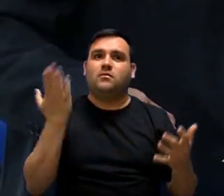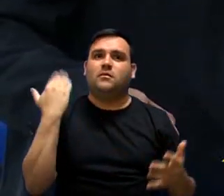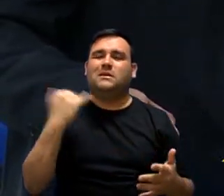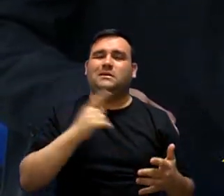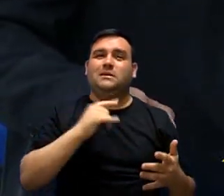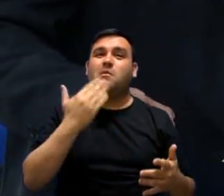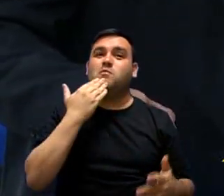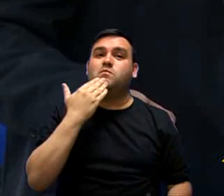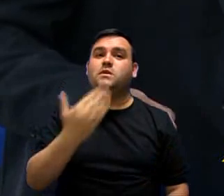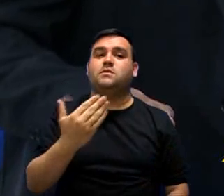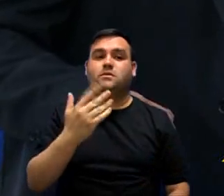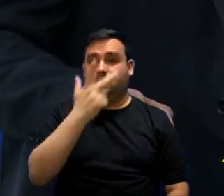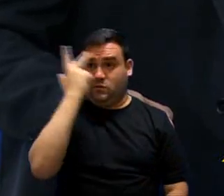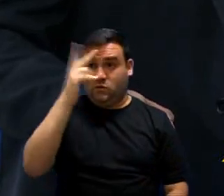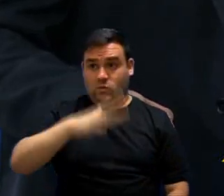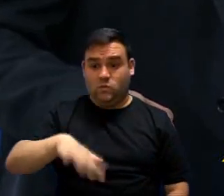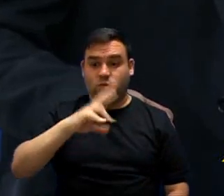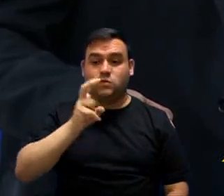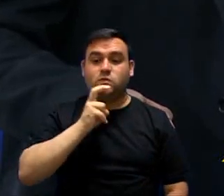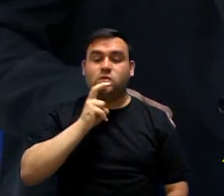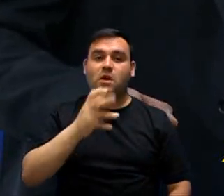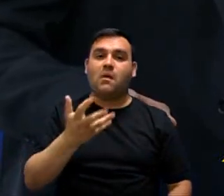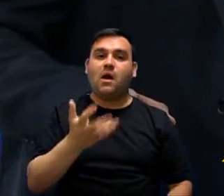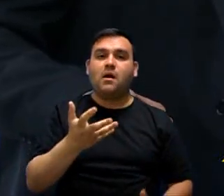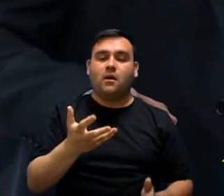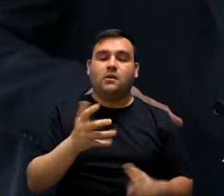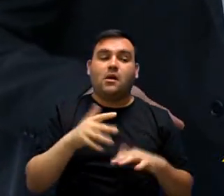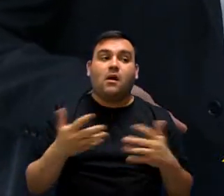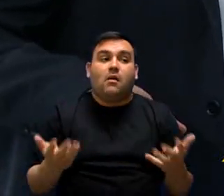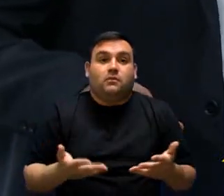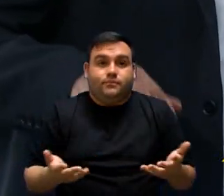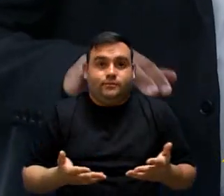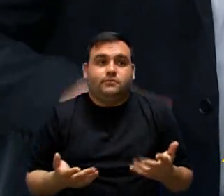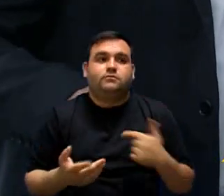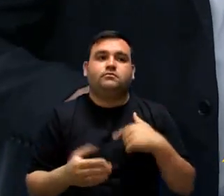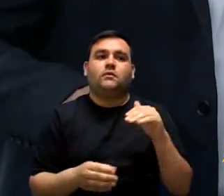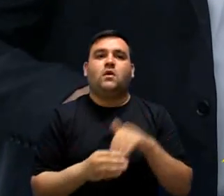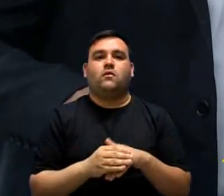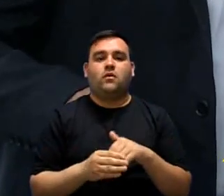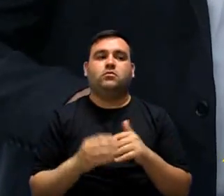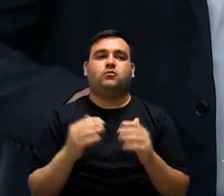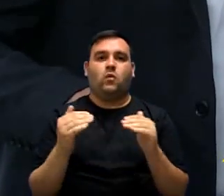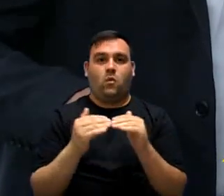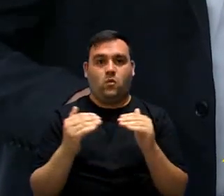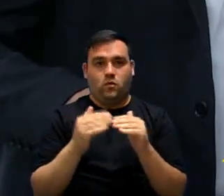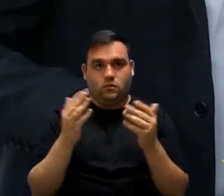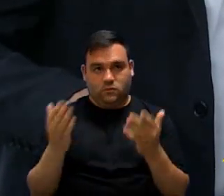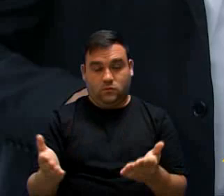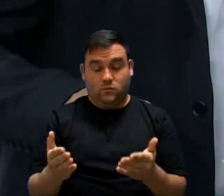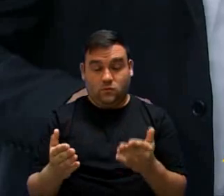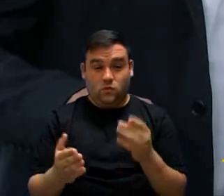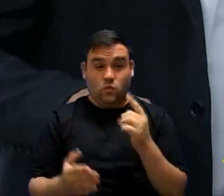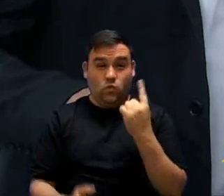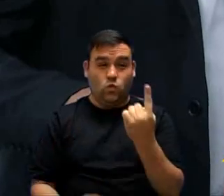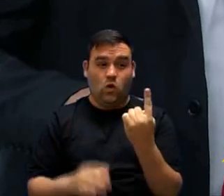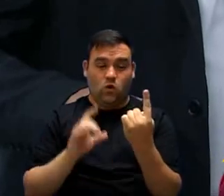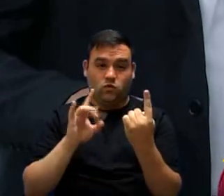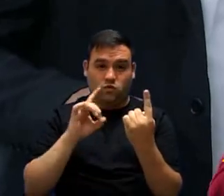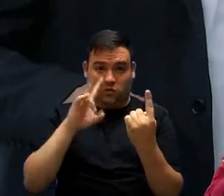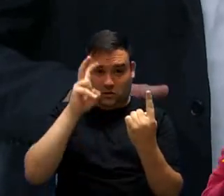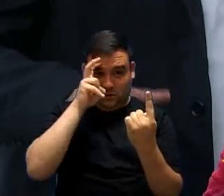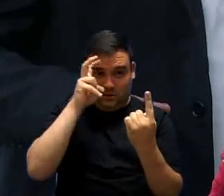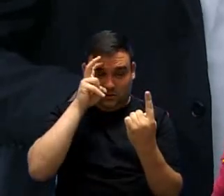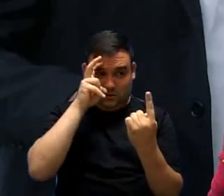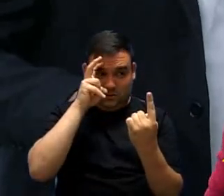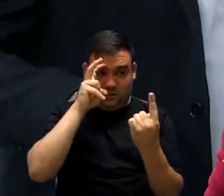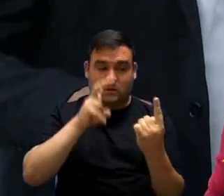uma solicitação da população de Sorocaba. Desta vez, eu voto com o senhor, só uma, nas quintas-feiras